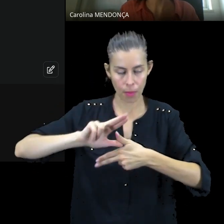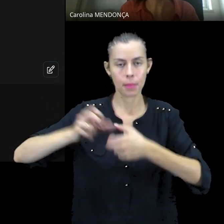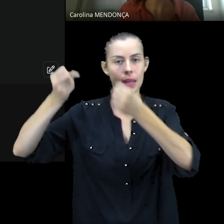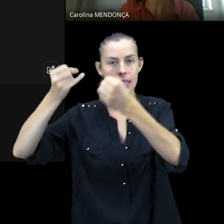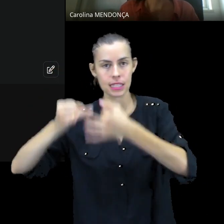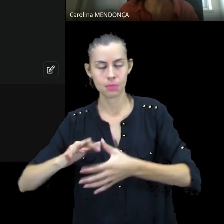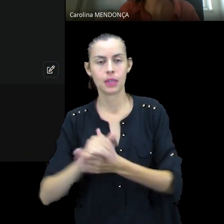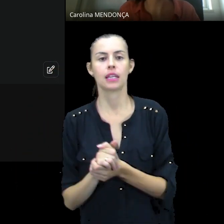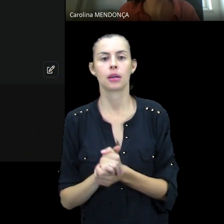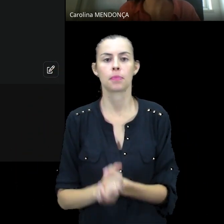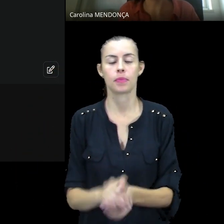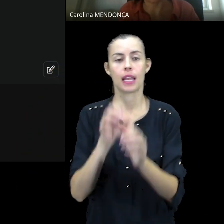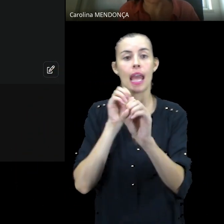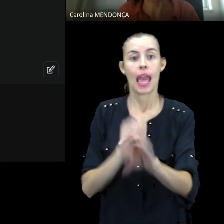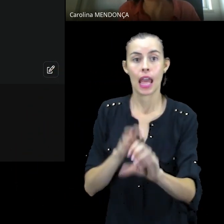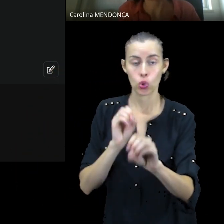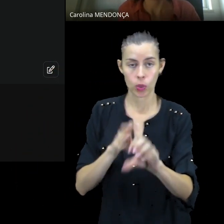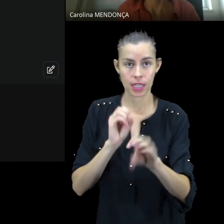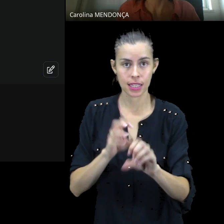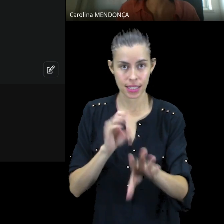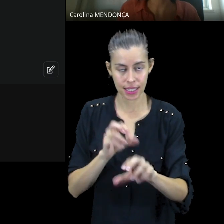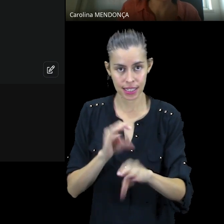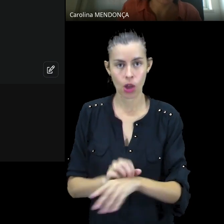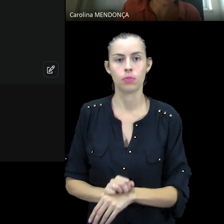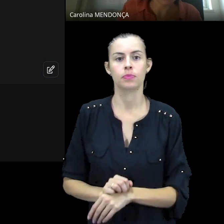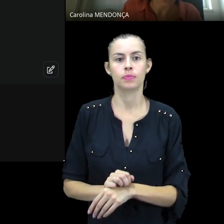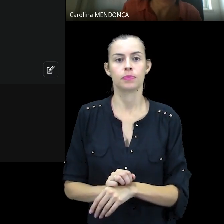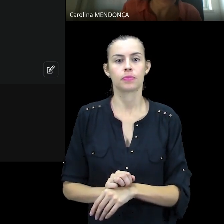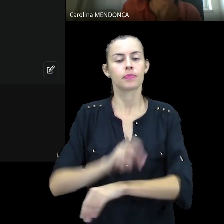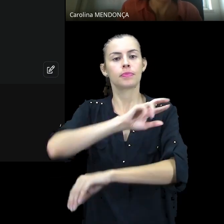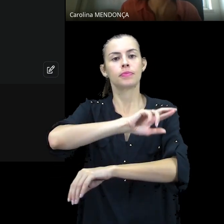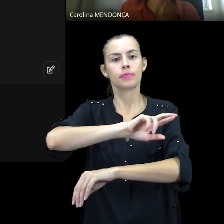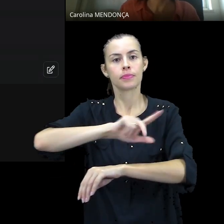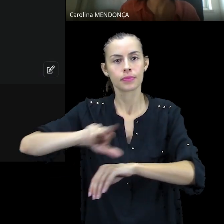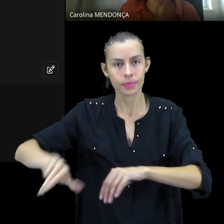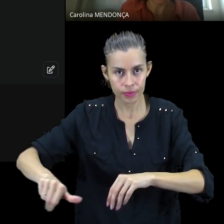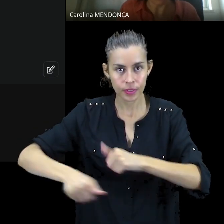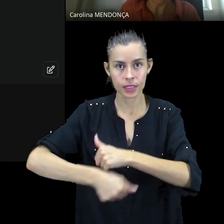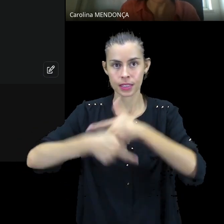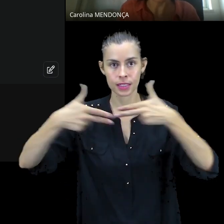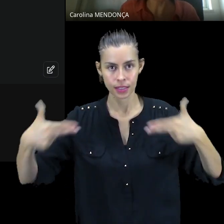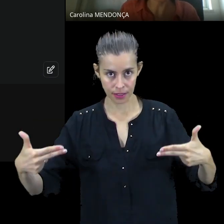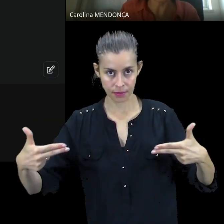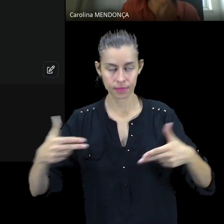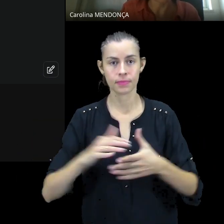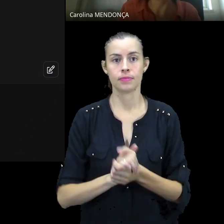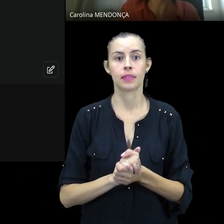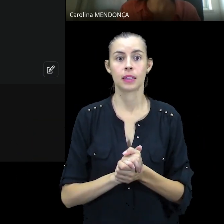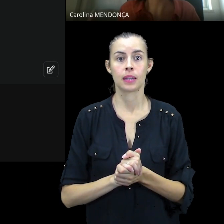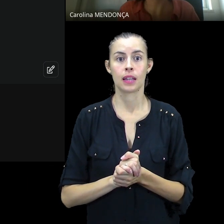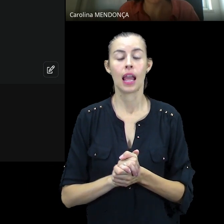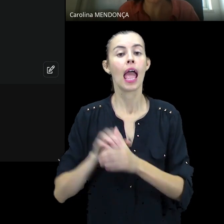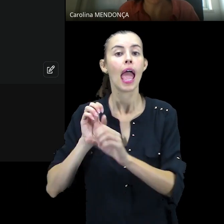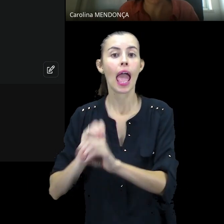em pelo menos um componente obrigatório. A educação em direitos humanos deve ser contemplado como obrigatório